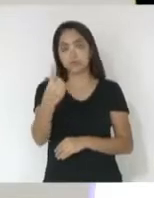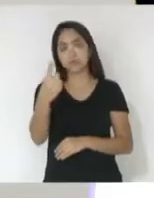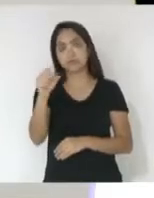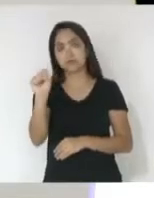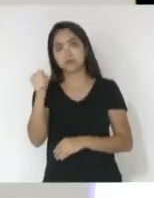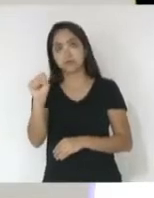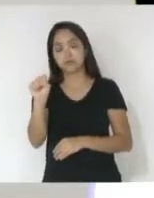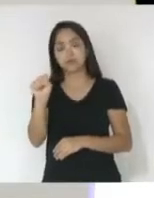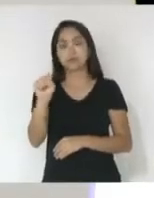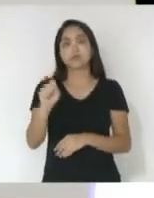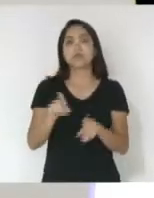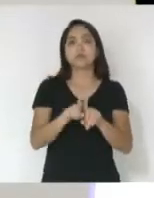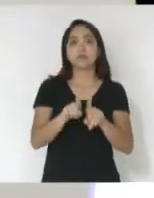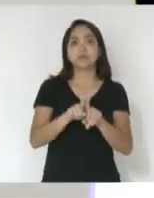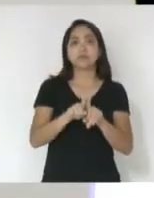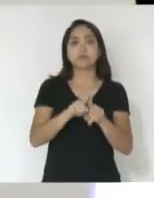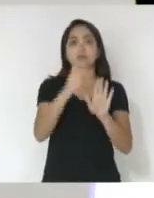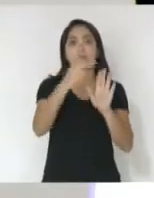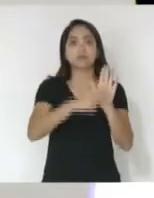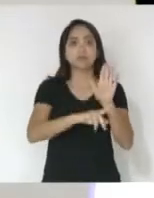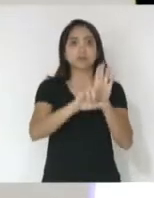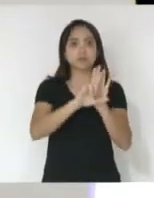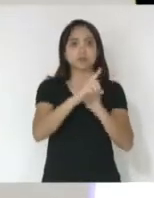026/2018, bem como aos projetos de lei